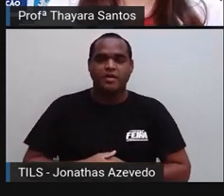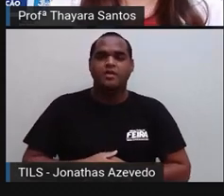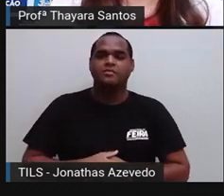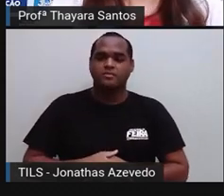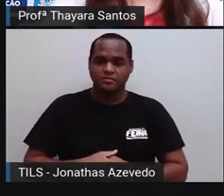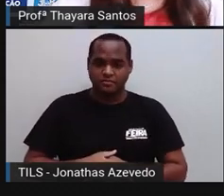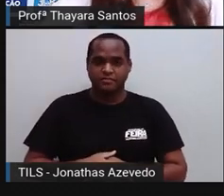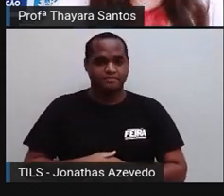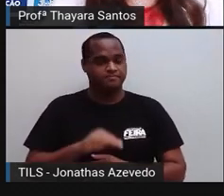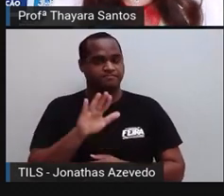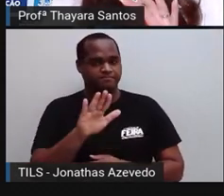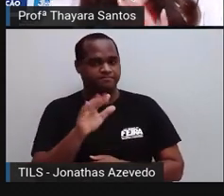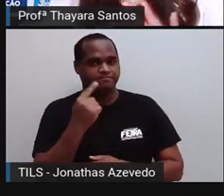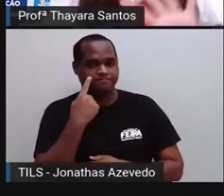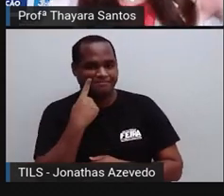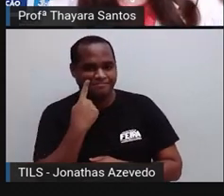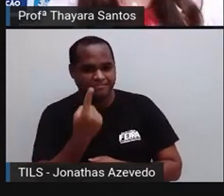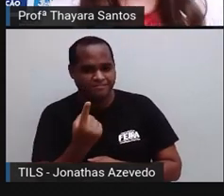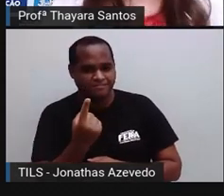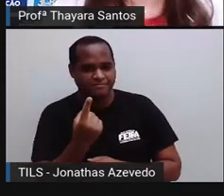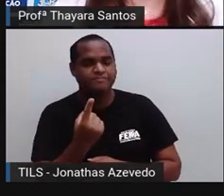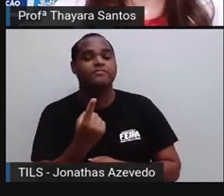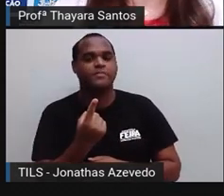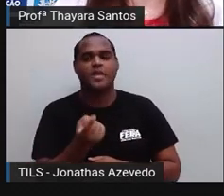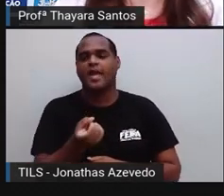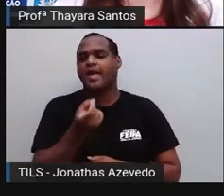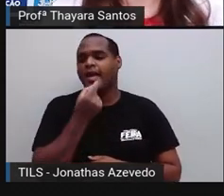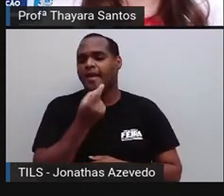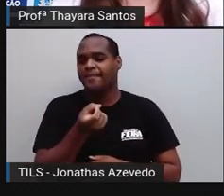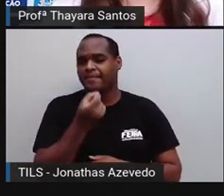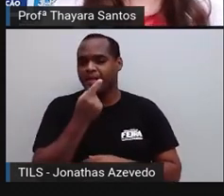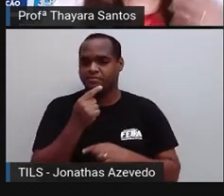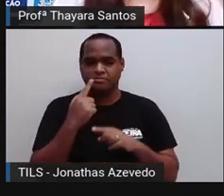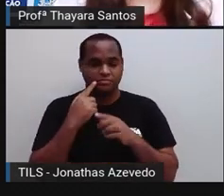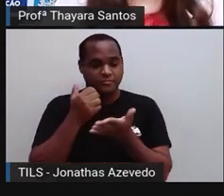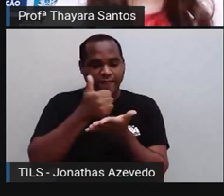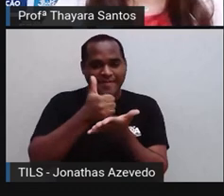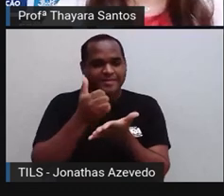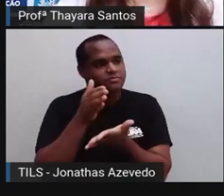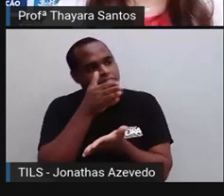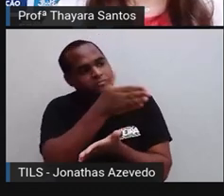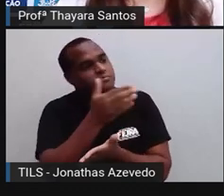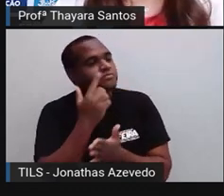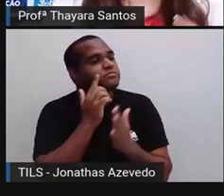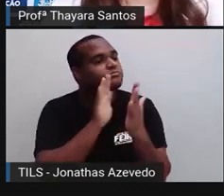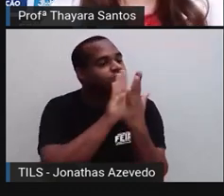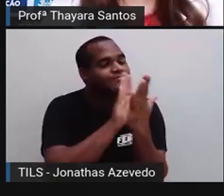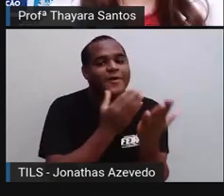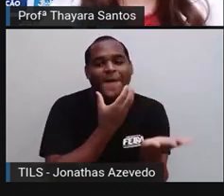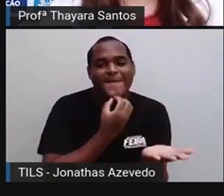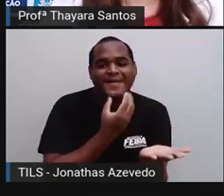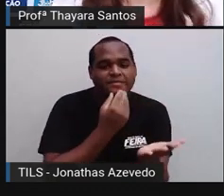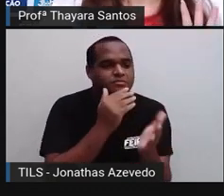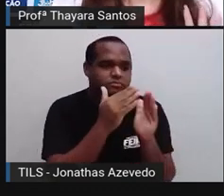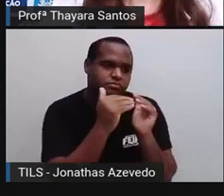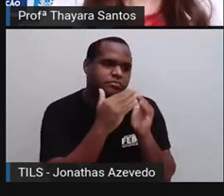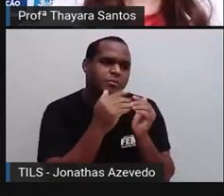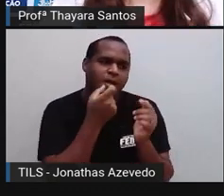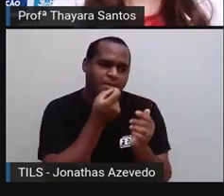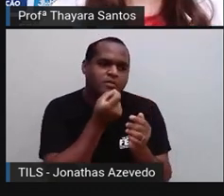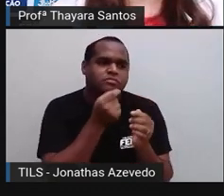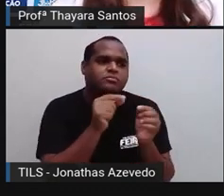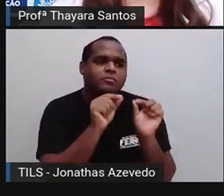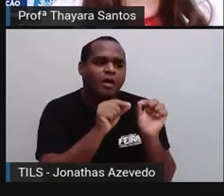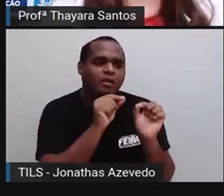Tem uma coisa, isso daí, né, a gente está falando dos medicamentos, que a gente compra na farmácia, com a prescrição médica e toma. Mas